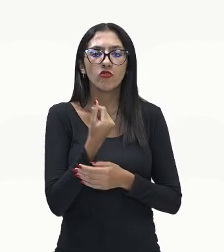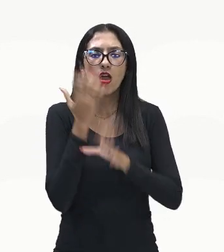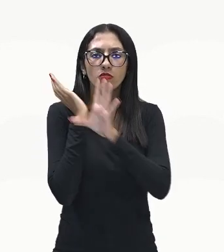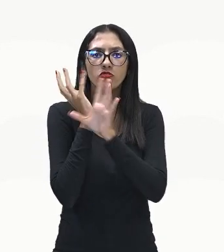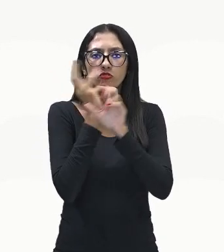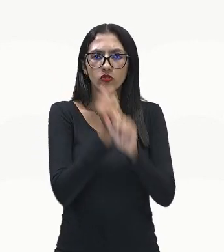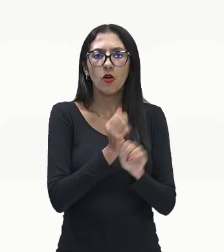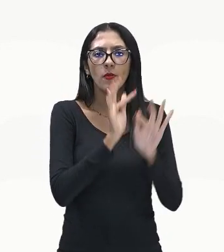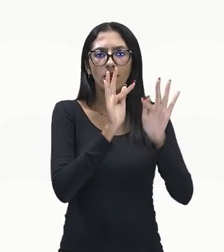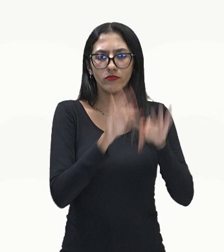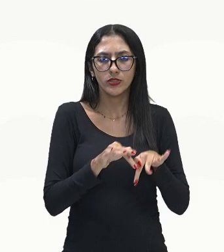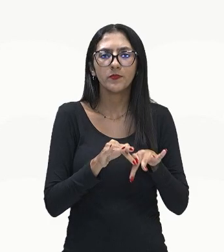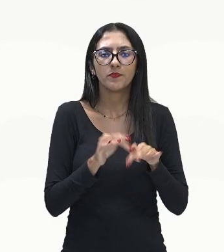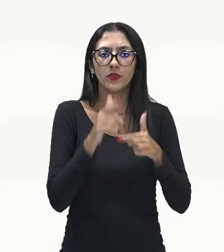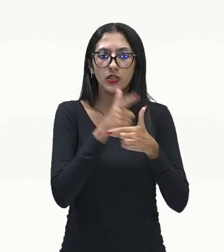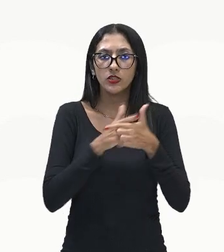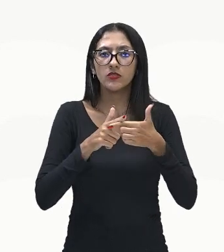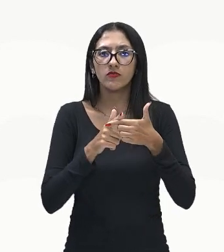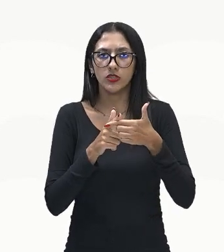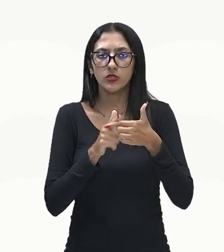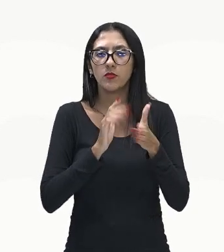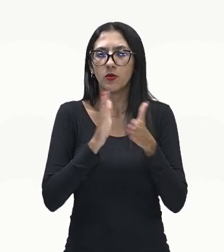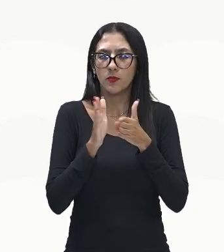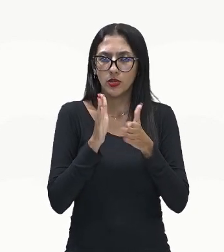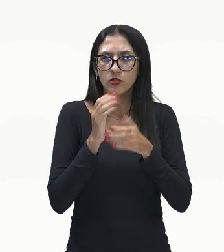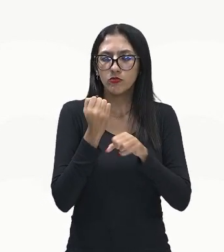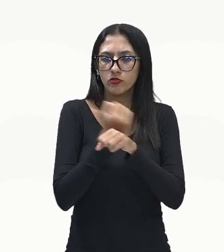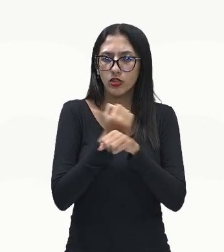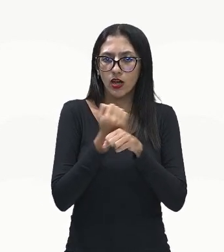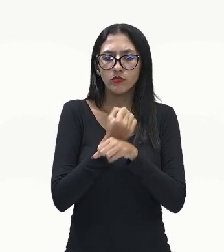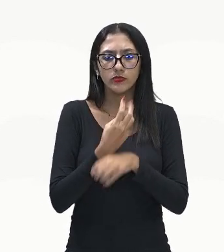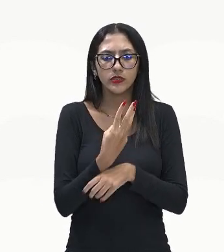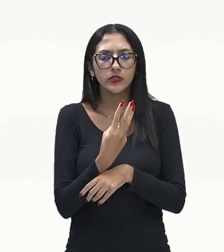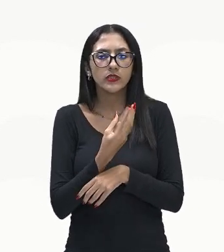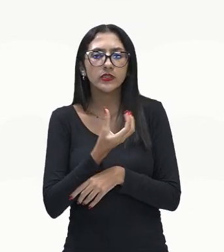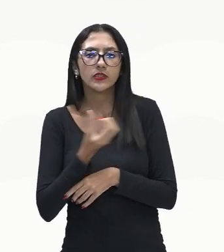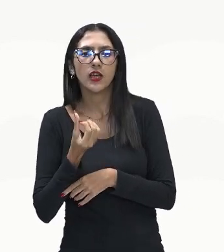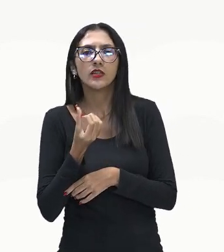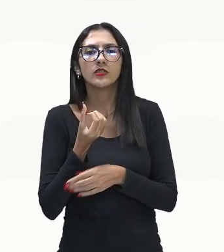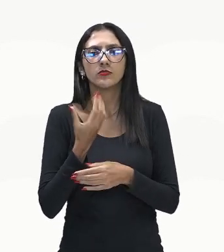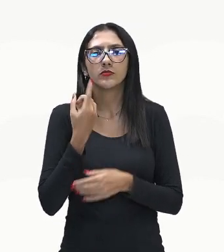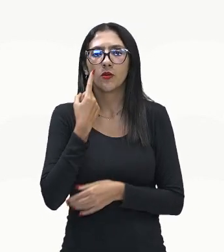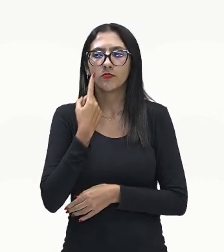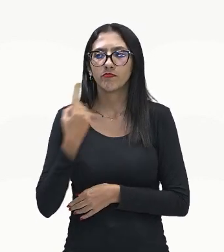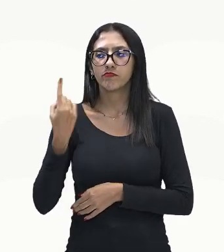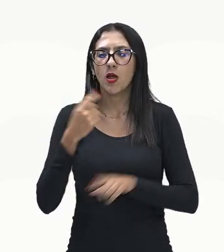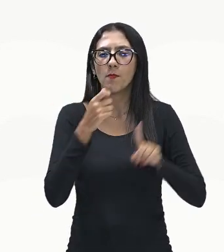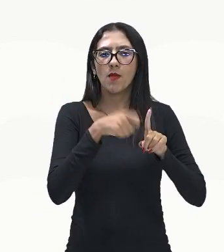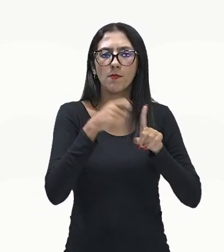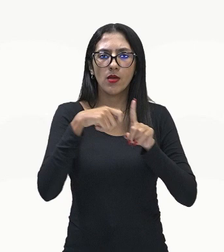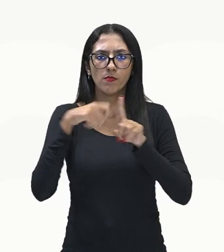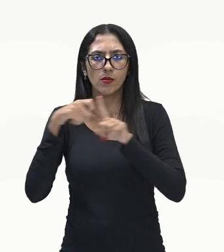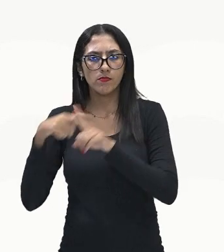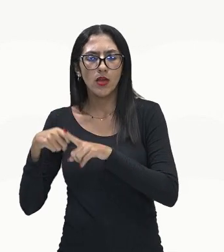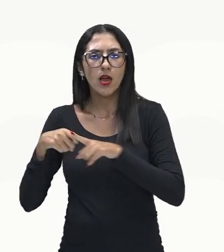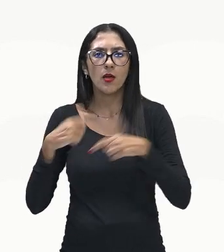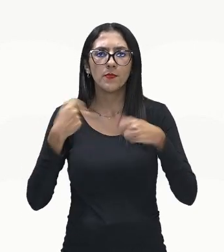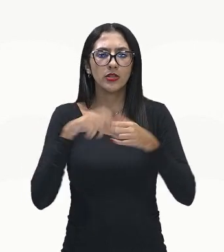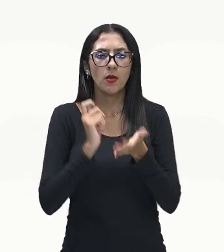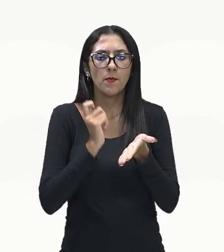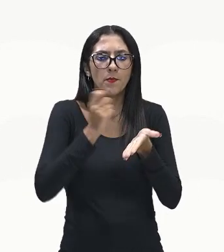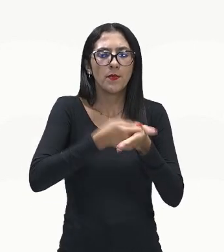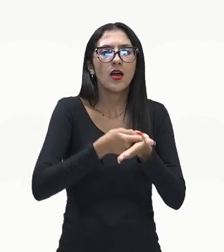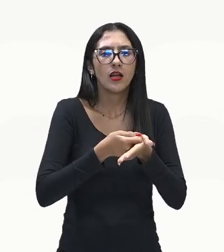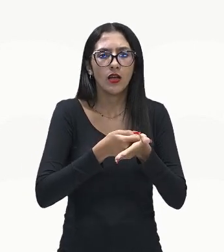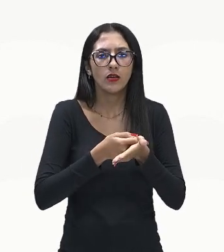dividir pelo período de tempo, que são os 36 meses, por mês, então, essa cooperativa de artesãos tem que pagar aí